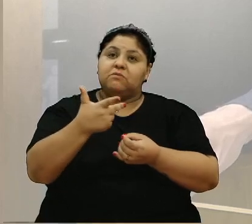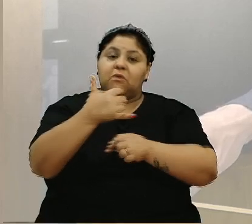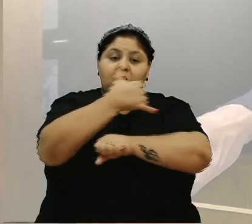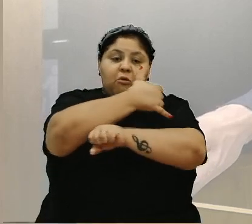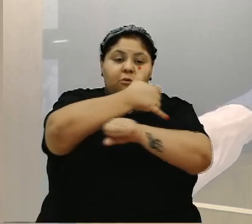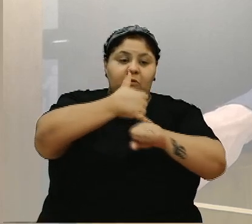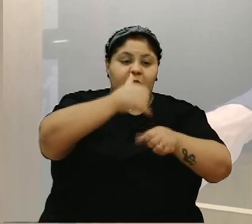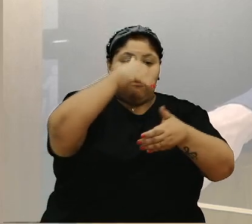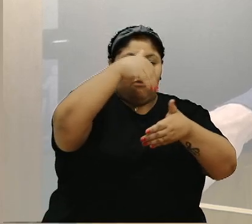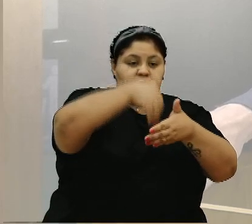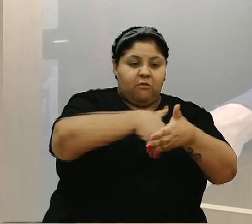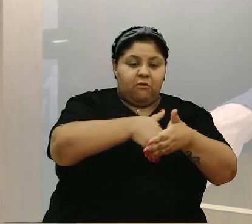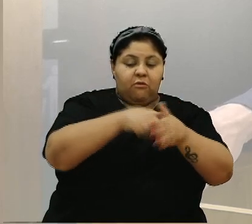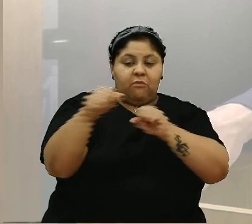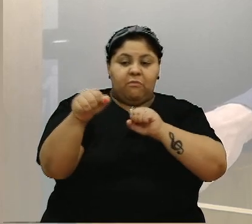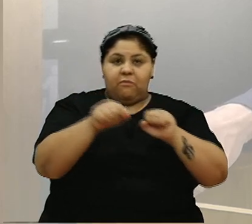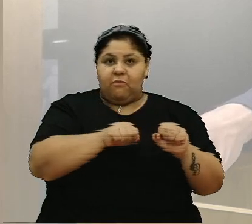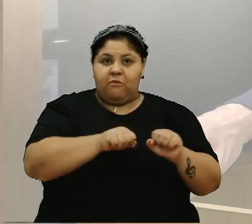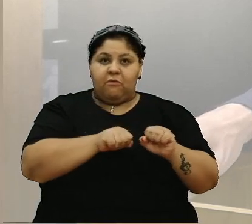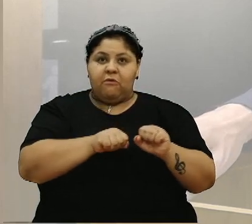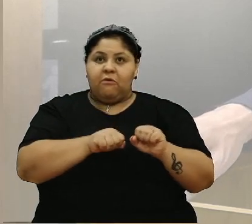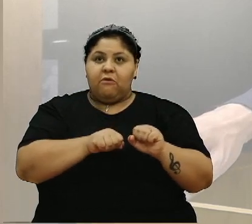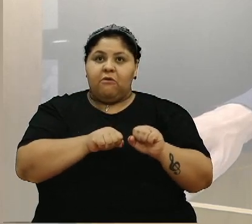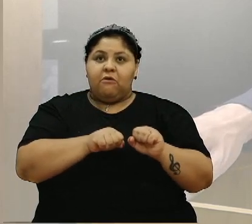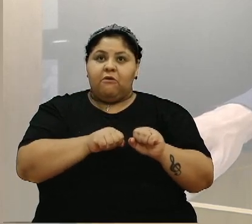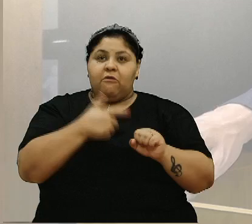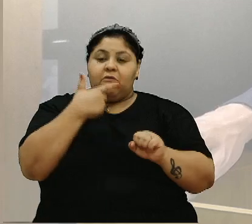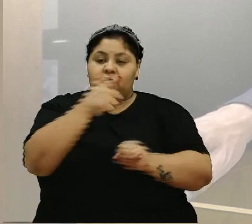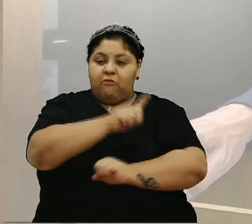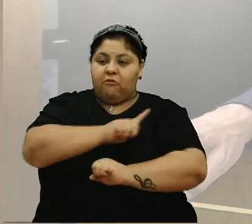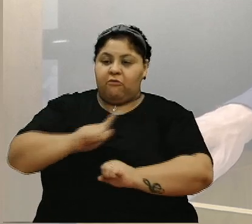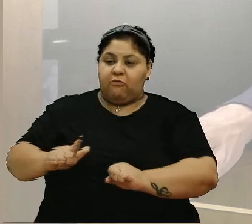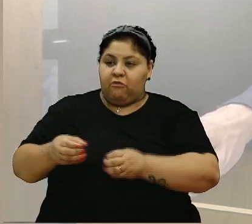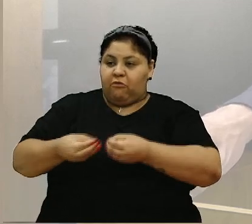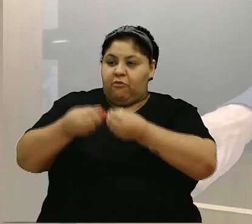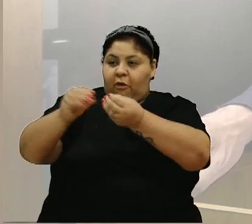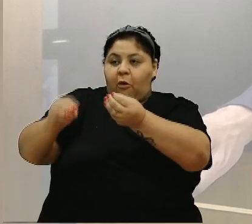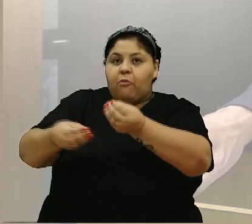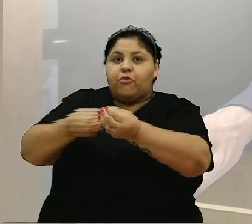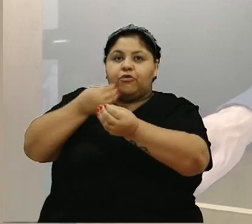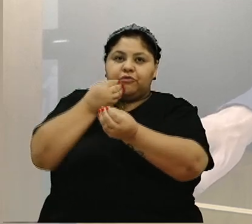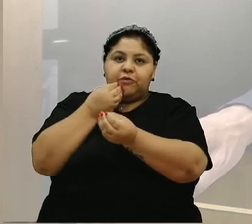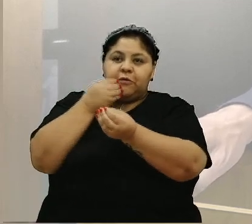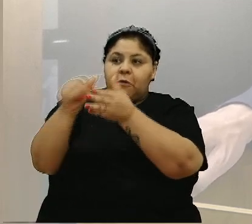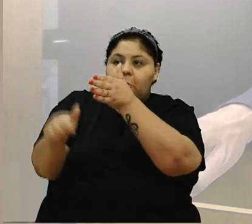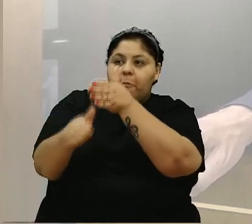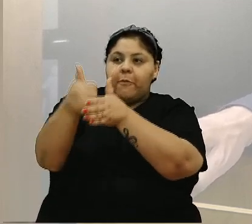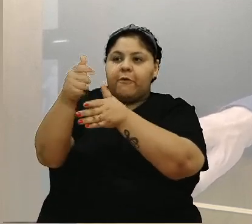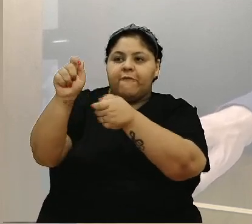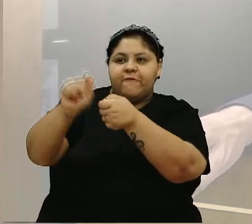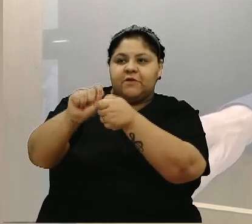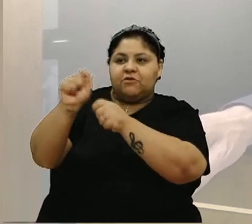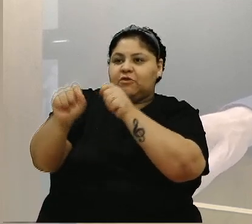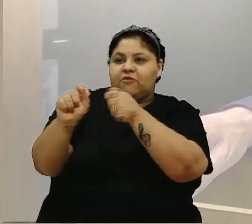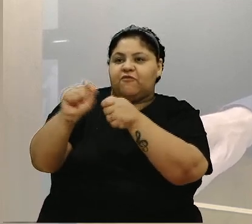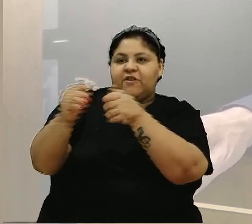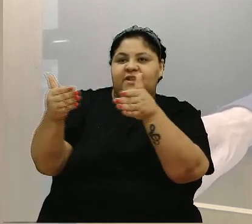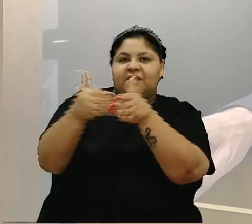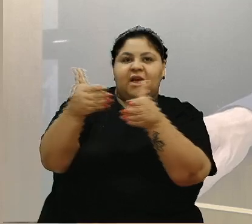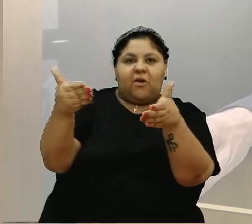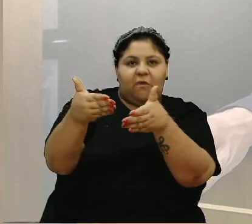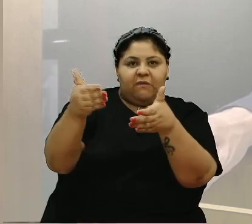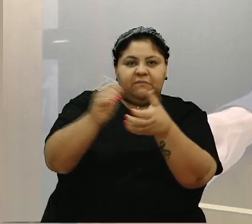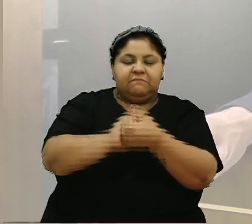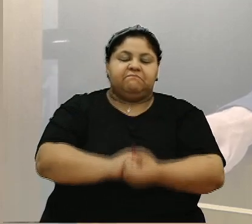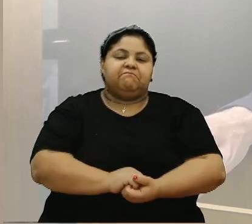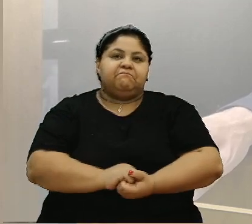poder reavivar um governo, poder dar oportunidade para ele poder melhorar e fazer o que não foi feito até agora.